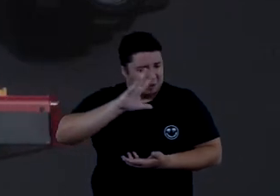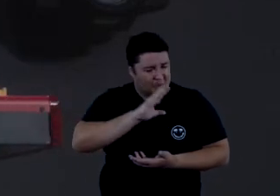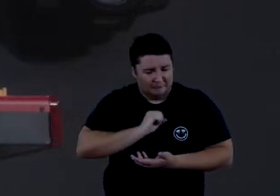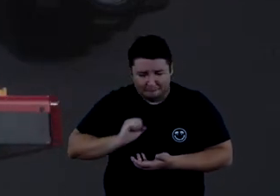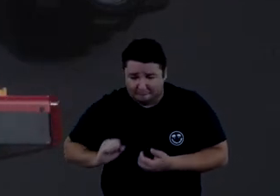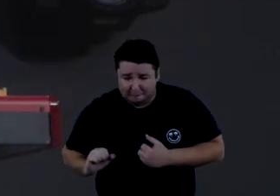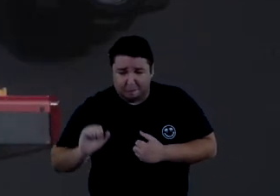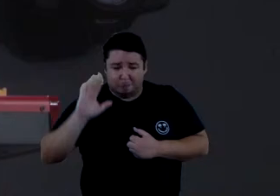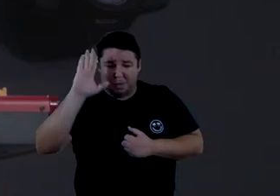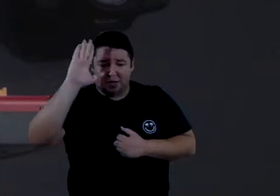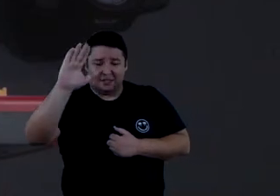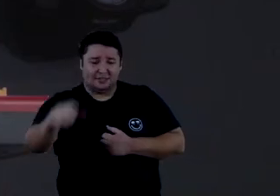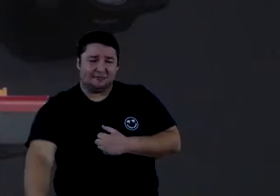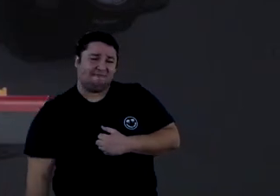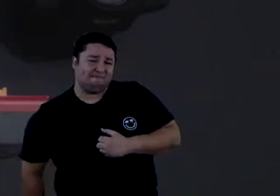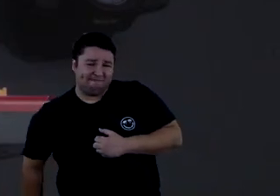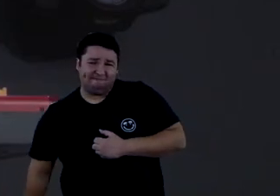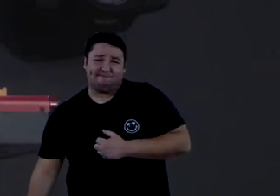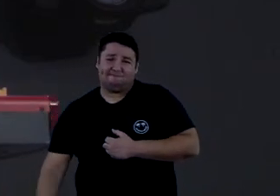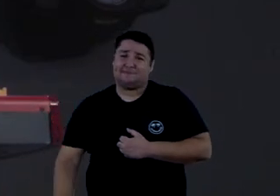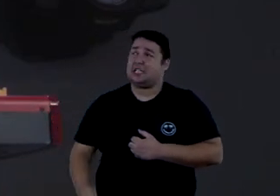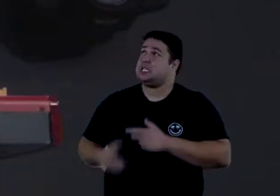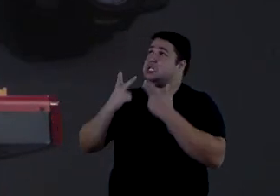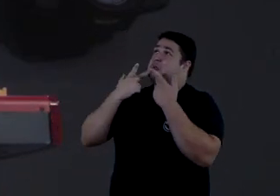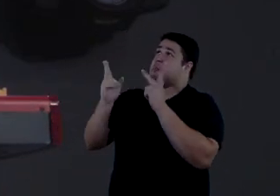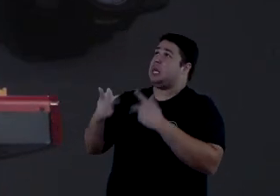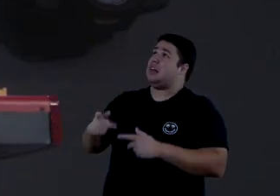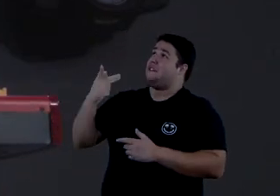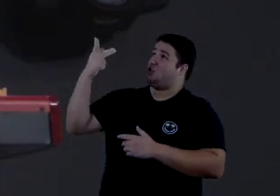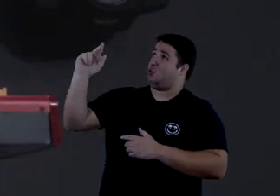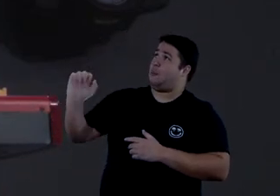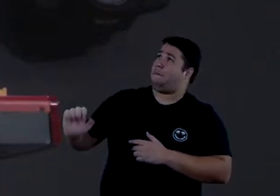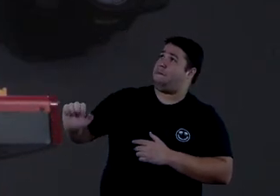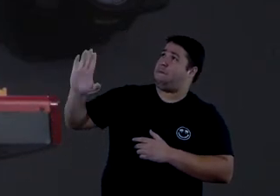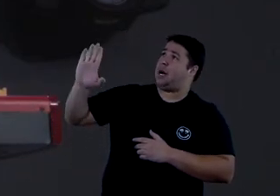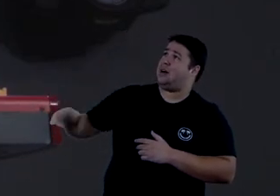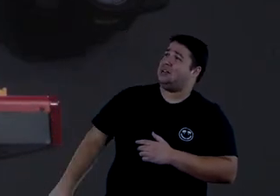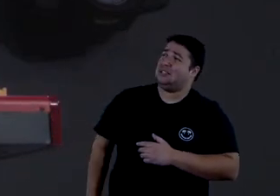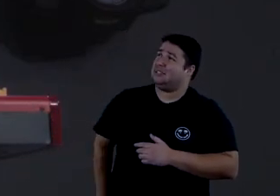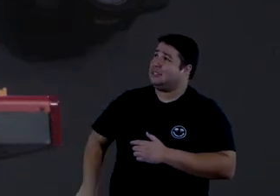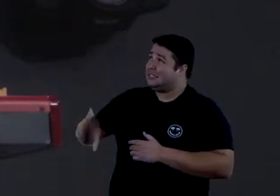vale mais, a tua palavra vale mais.